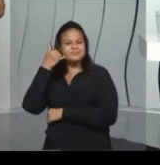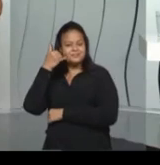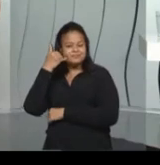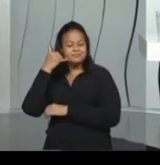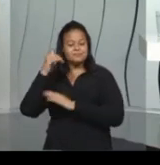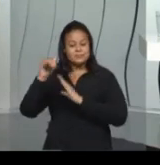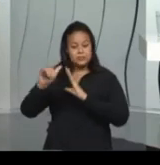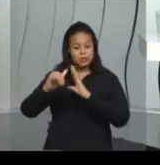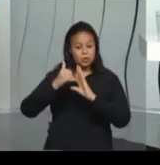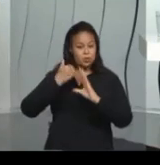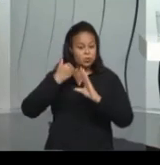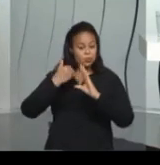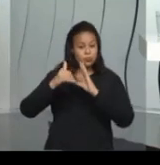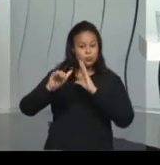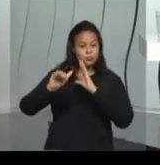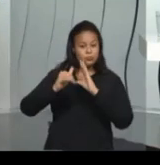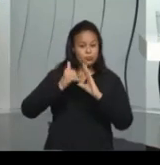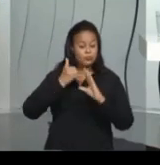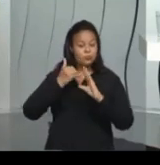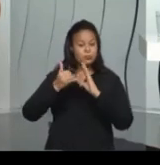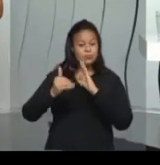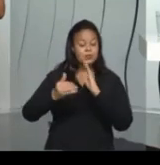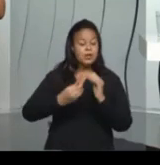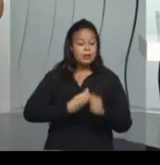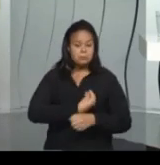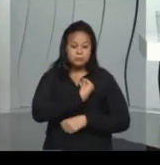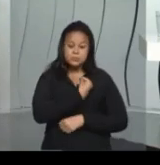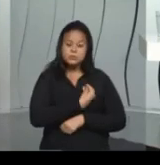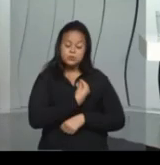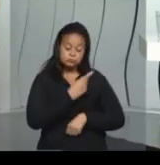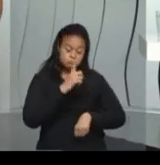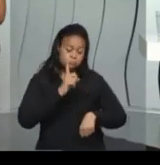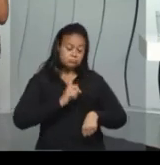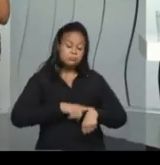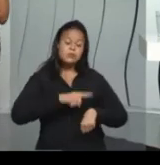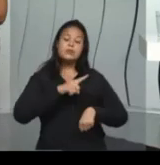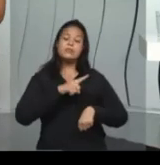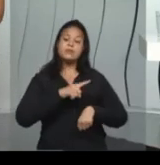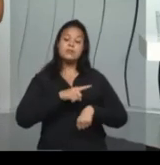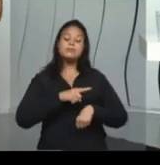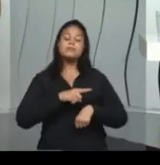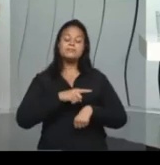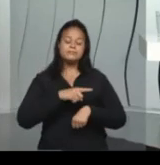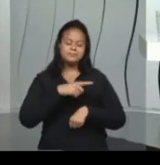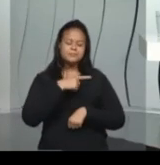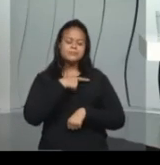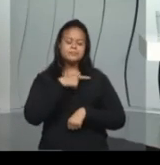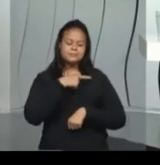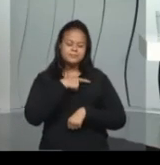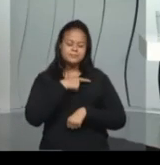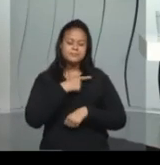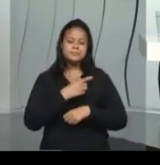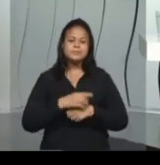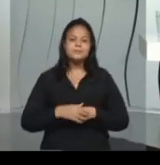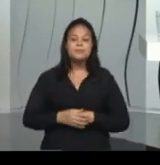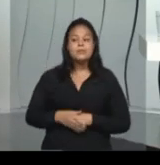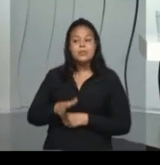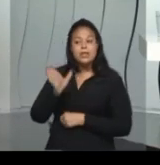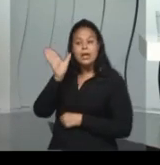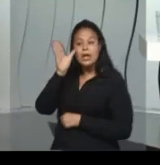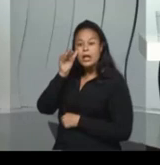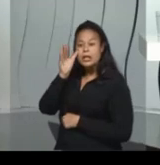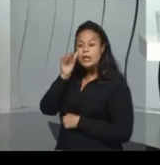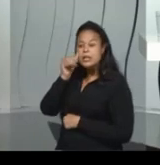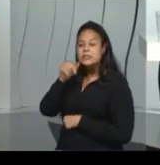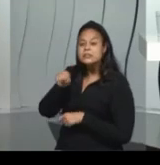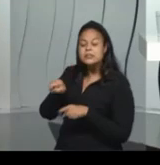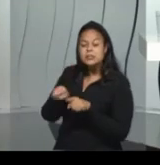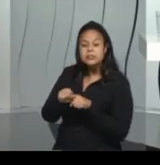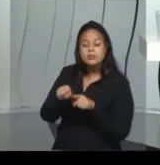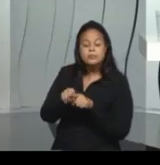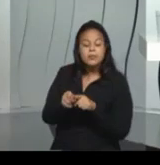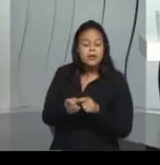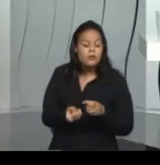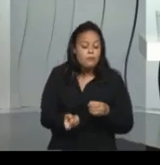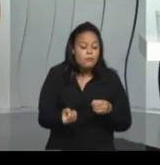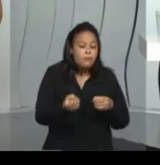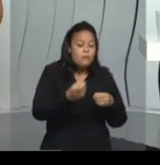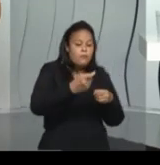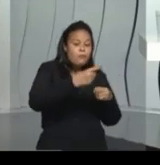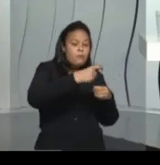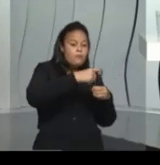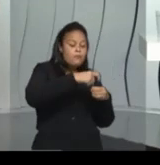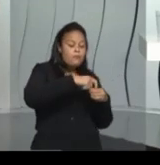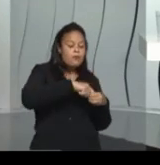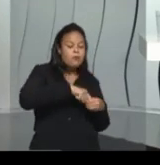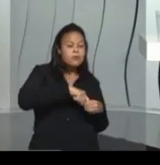dúvida ali ao vivo, né? E é interessante também que vocês voltem lá, né,